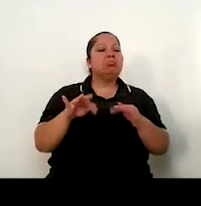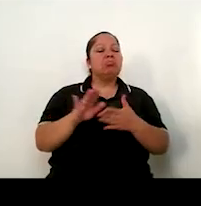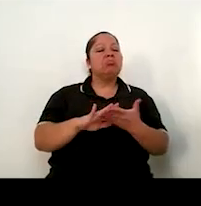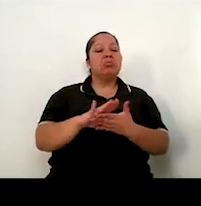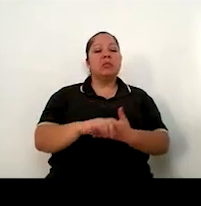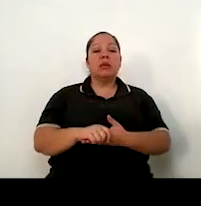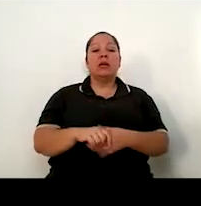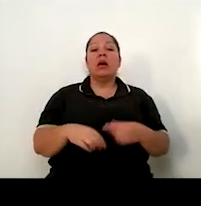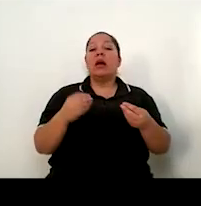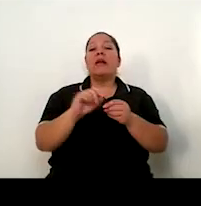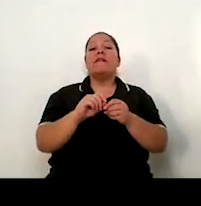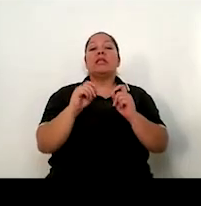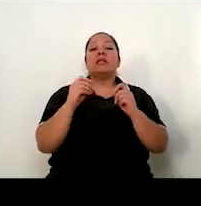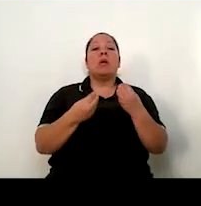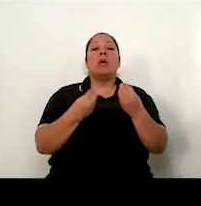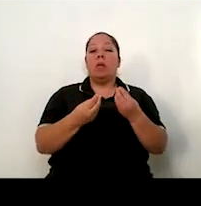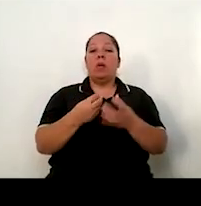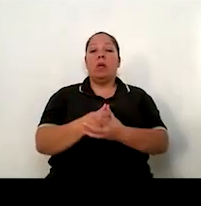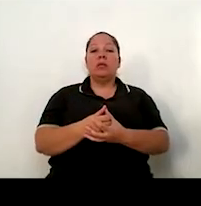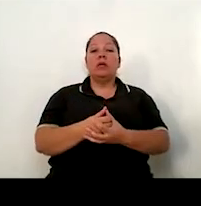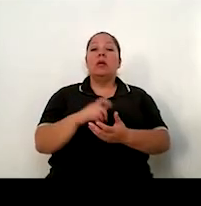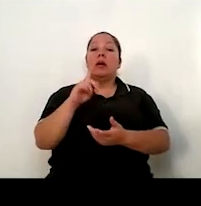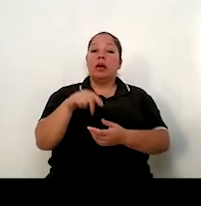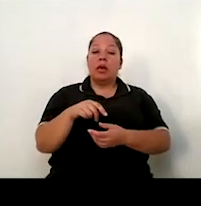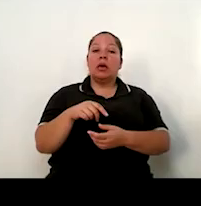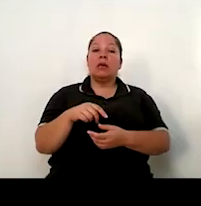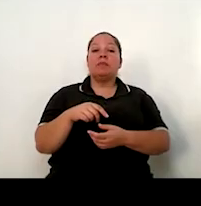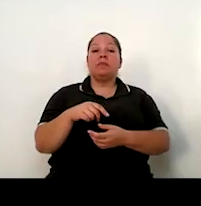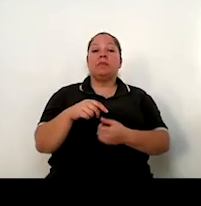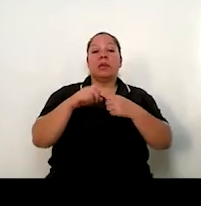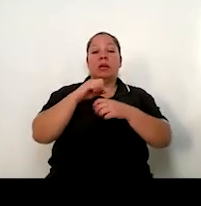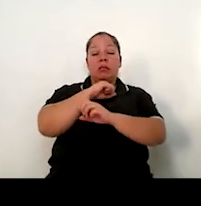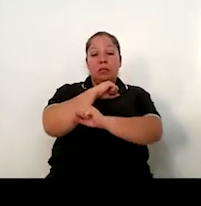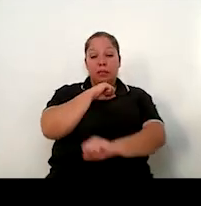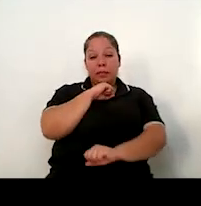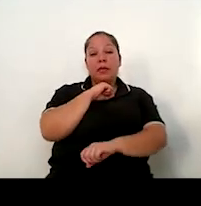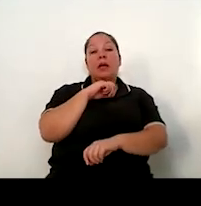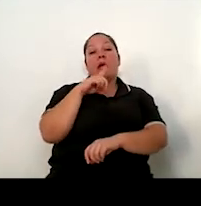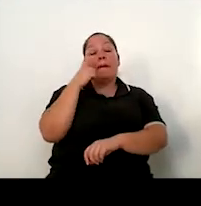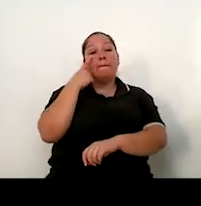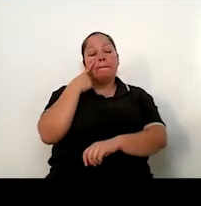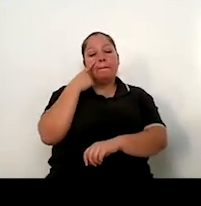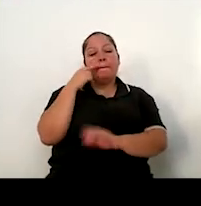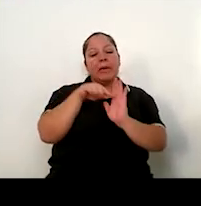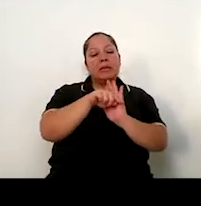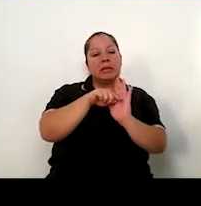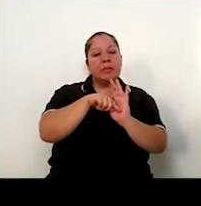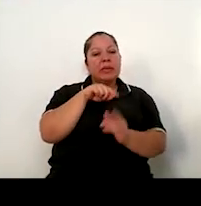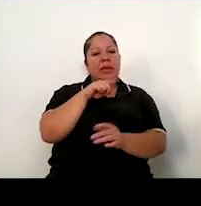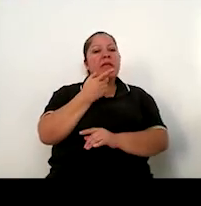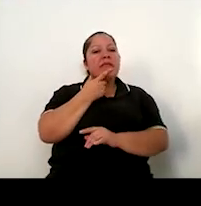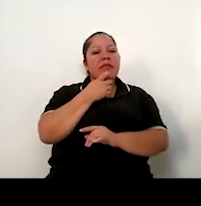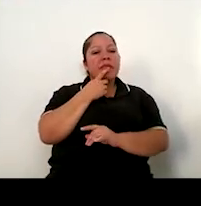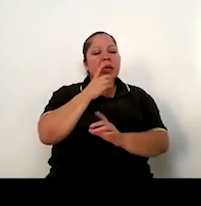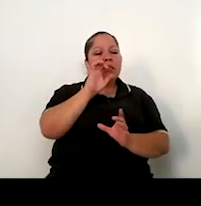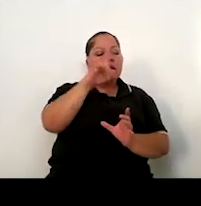delas é a detecção de sangue oculto nas fezes, tá? Então, esse exame ele é bastante usado, ele é importante